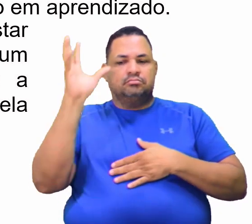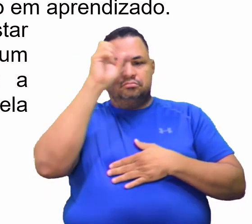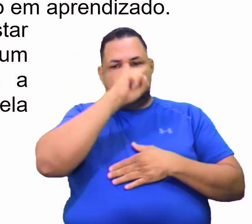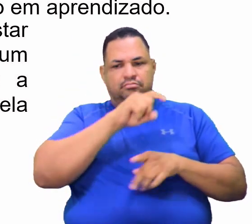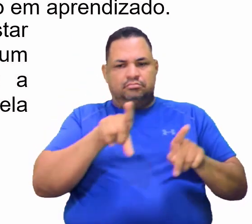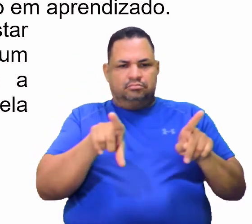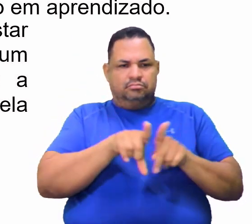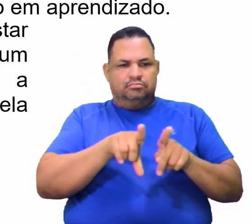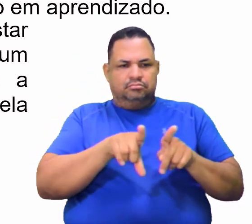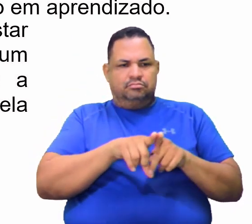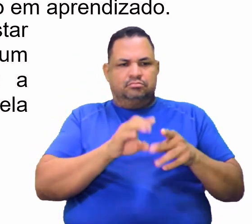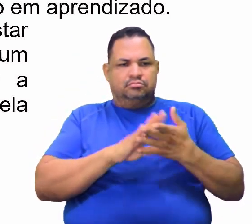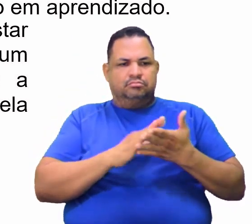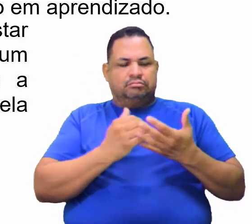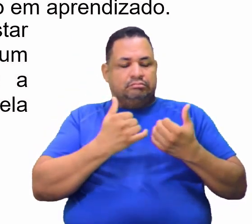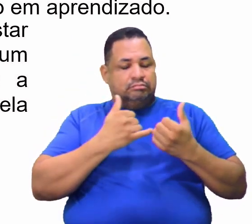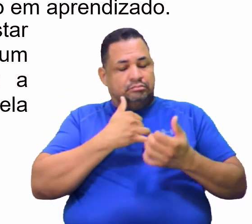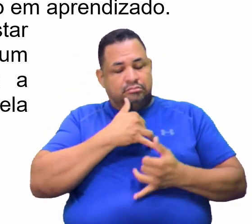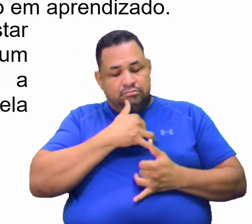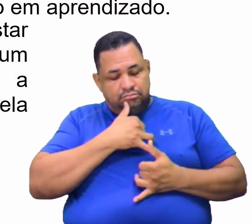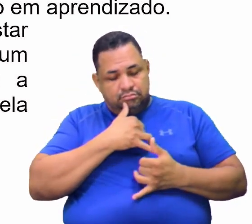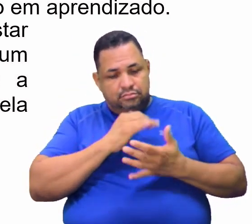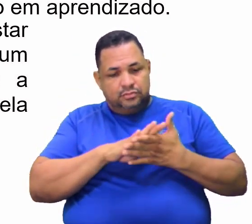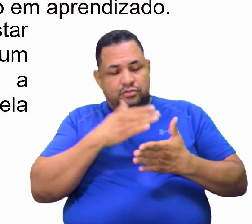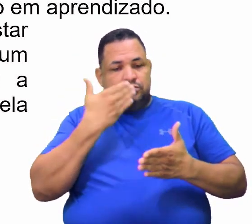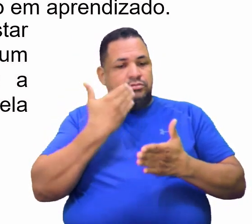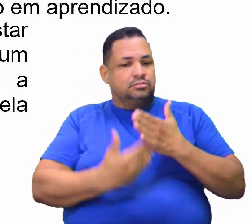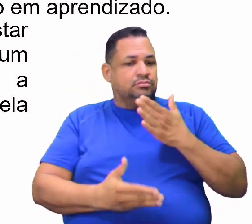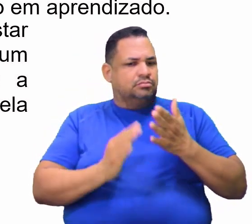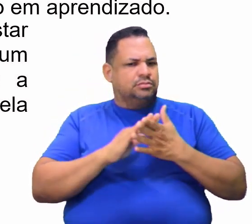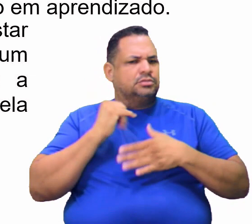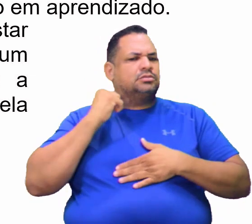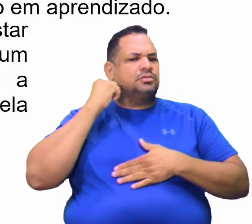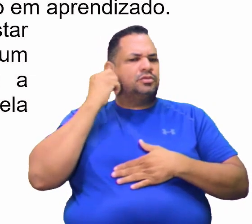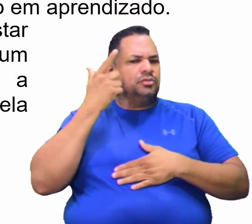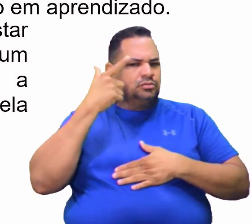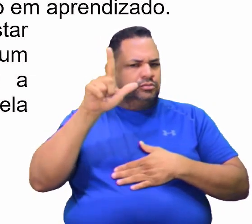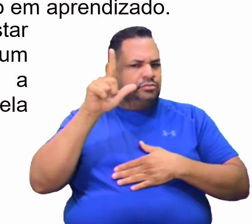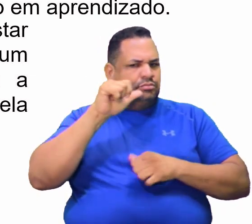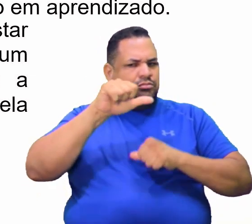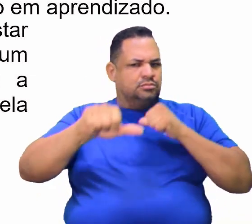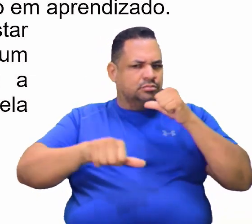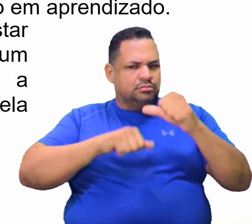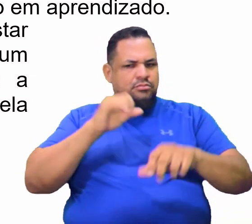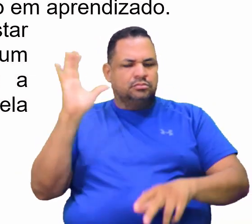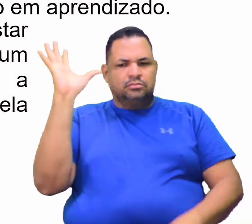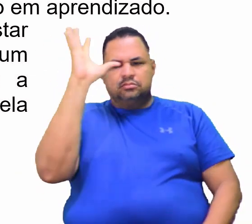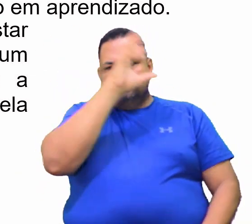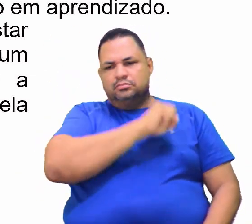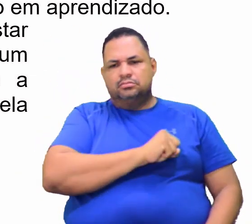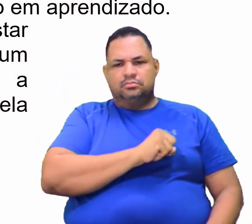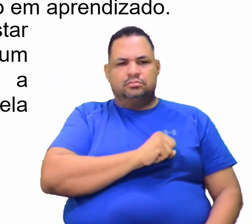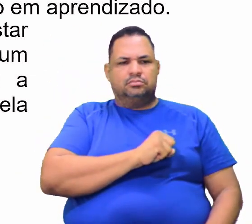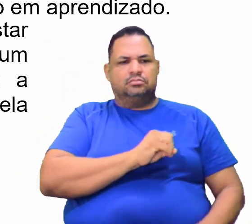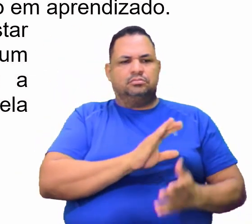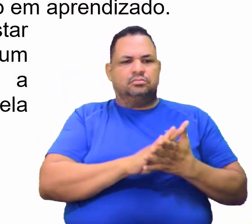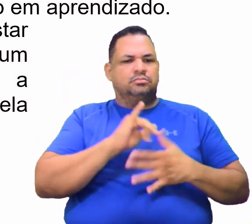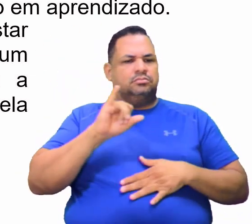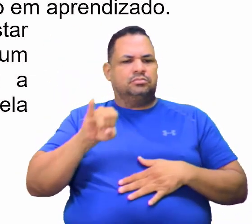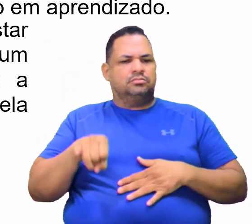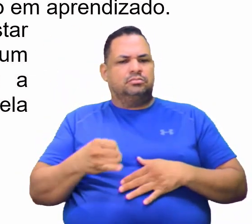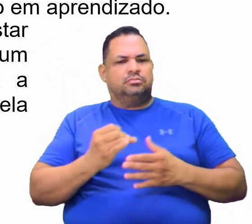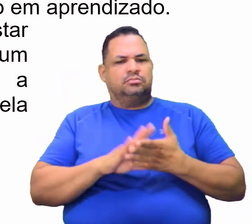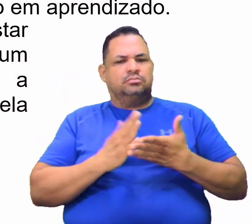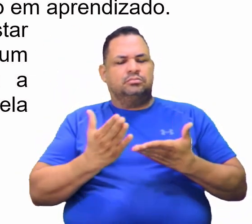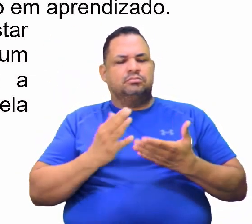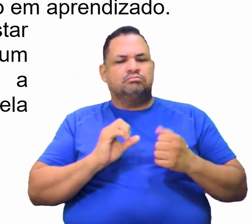muito mais. Não desanime perante o fracasso. Supere-se, transformando em aprendizado. Não se aproveite